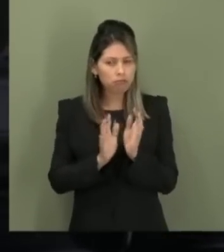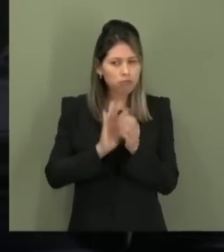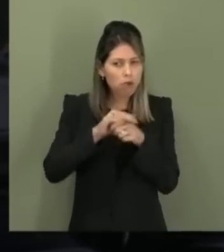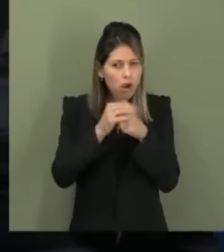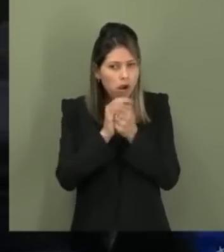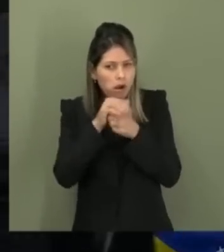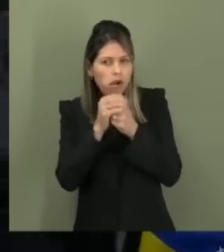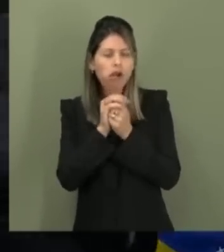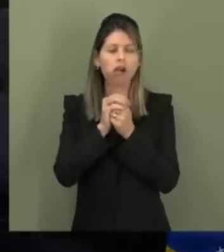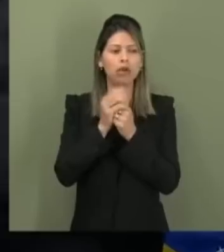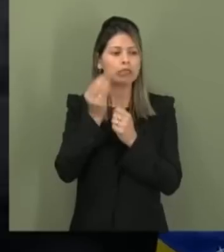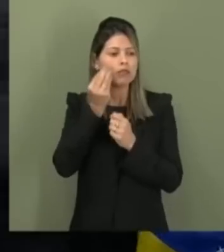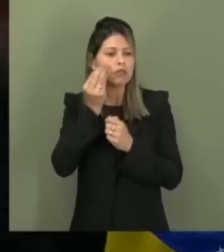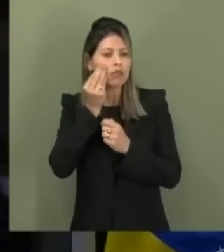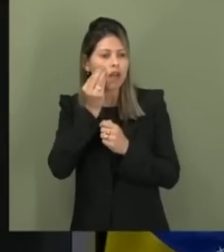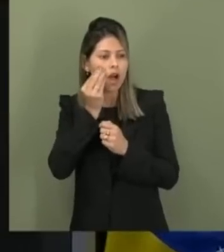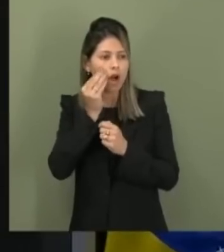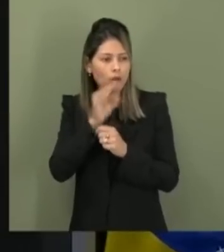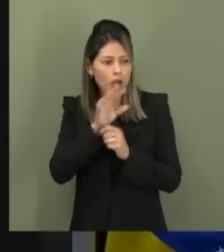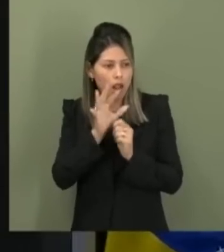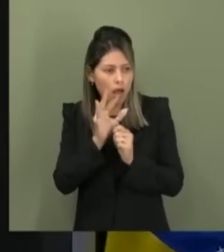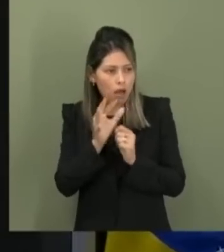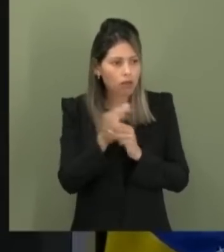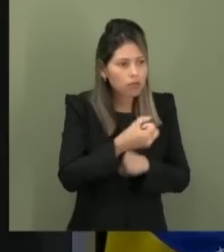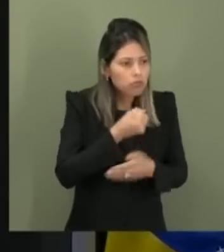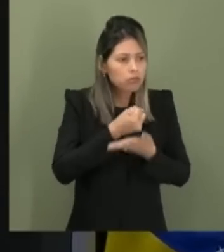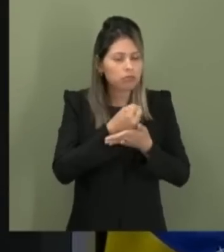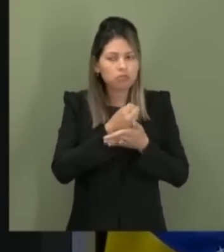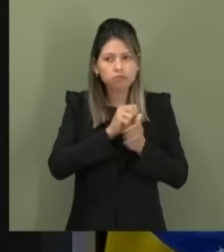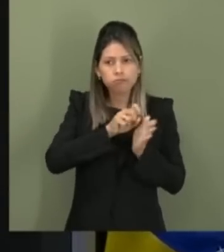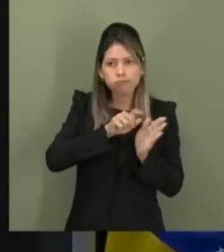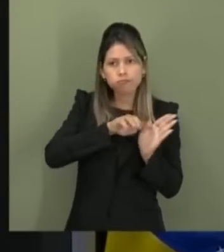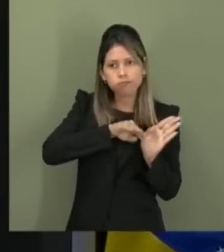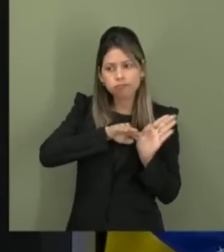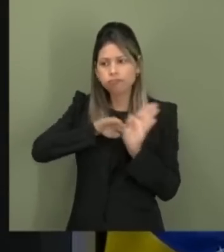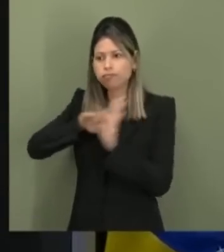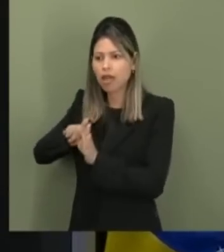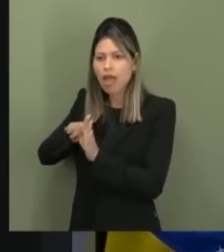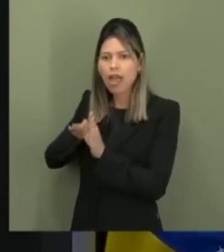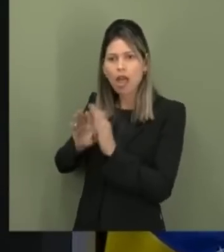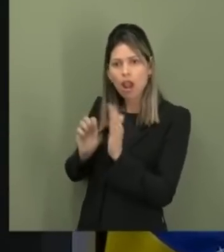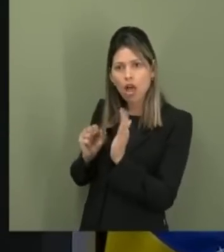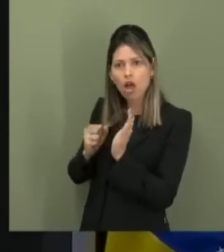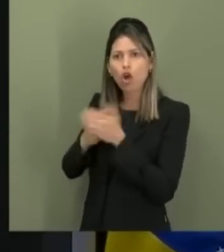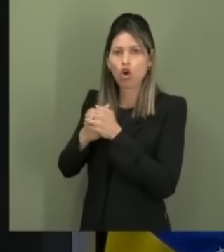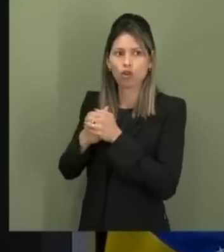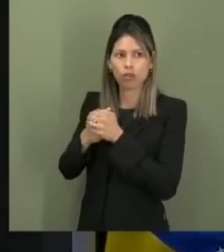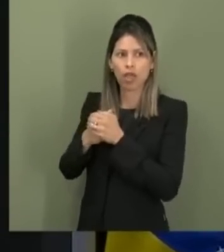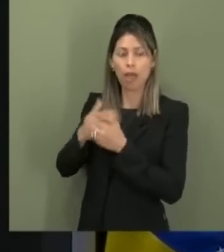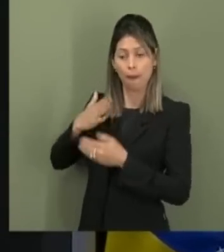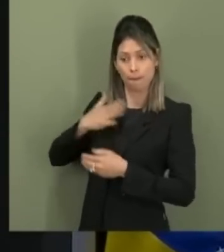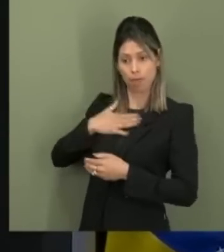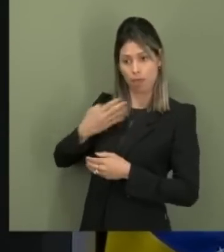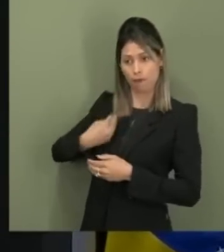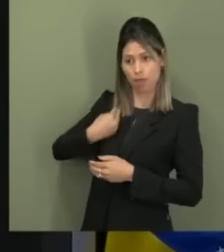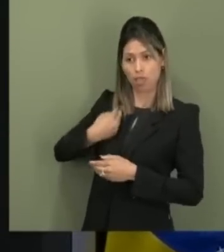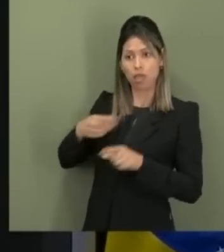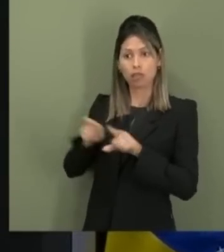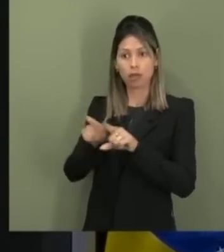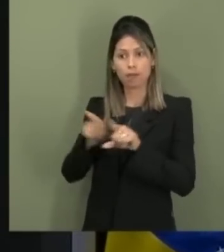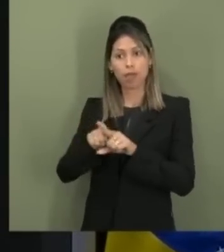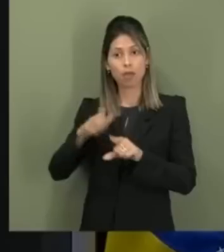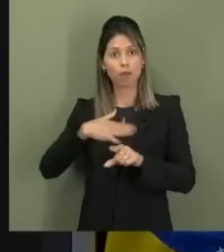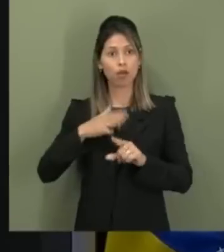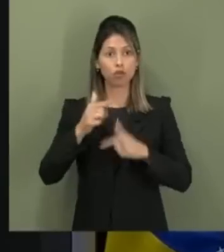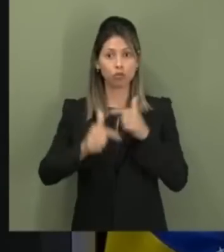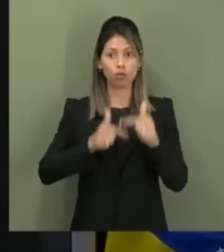a mim ou a minha família ou realizar esses ataques como uma forma de retaliação do trabalho que nós fizemos como